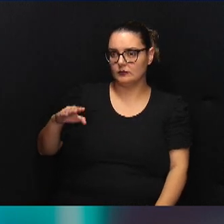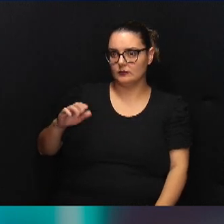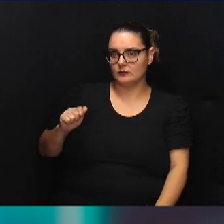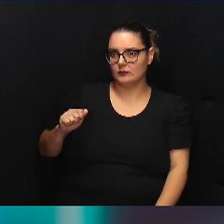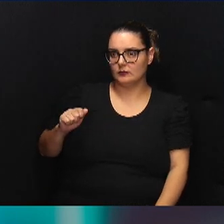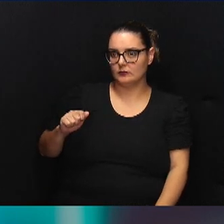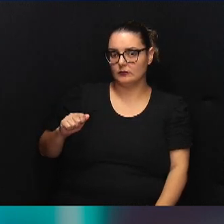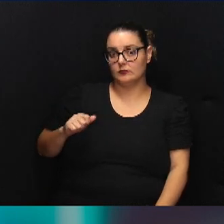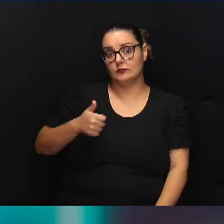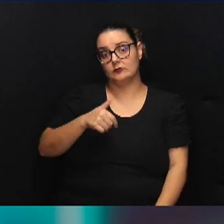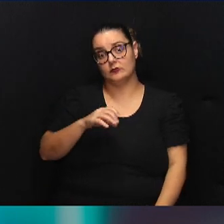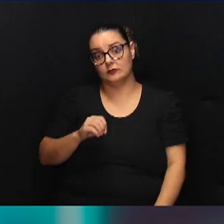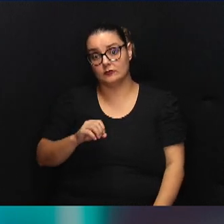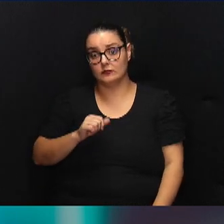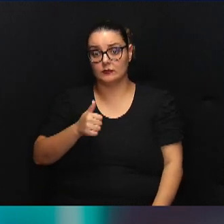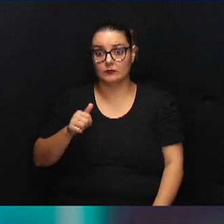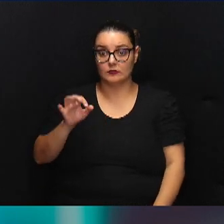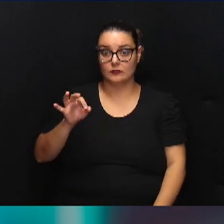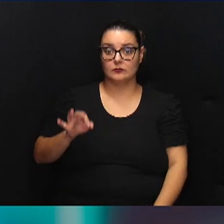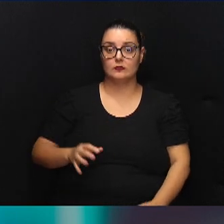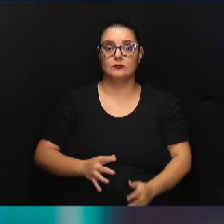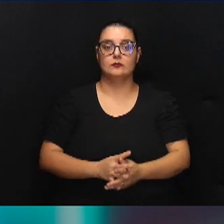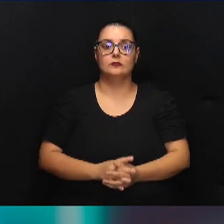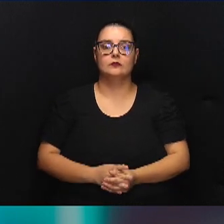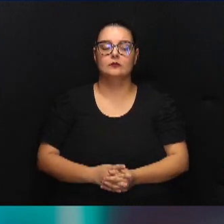Né? Podemos passar.